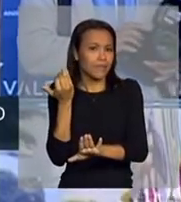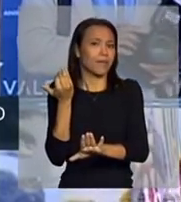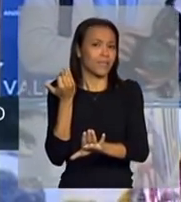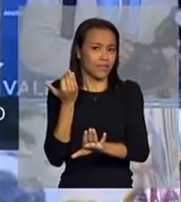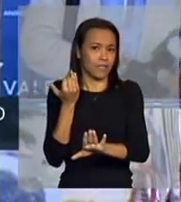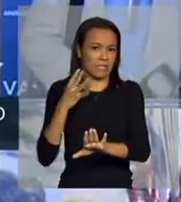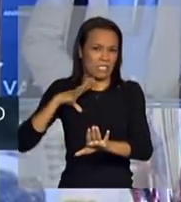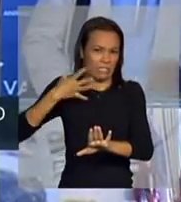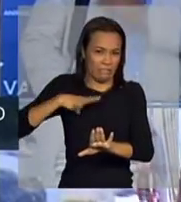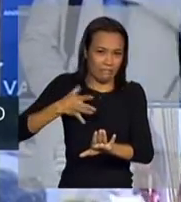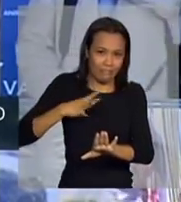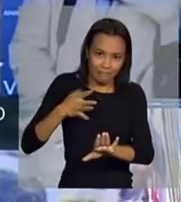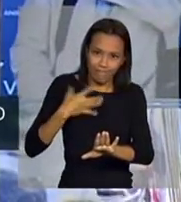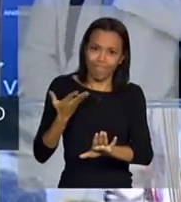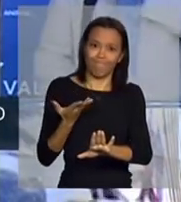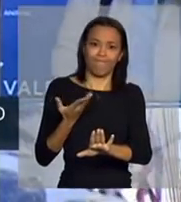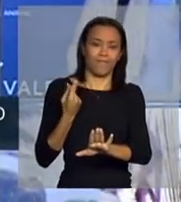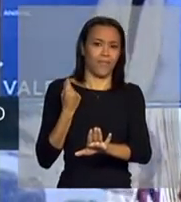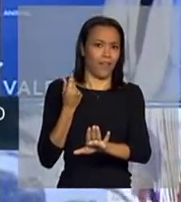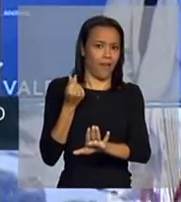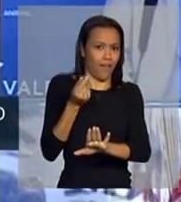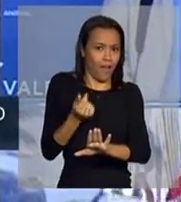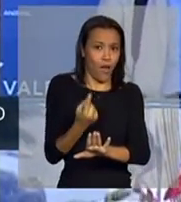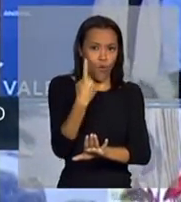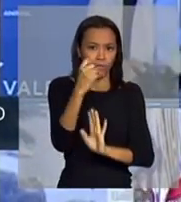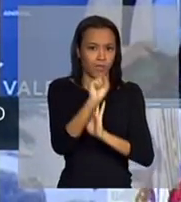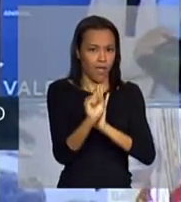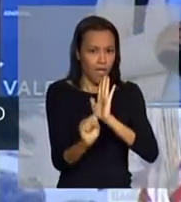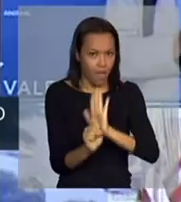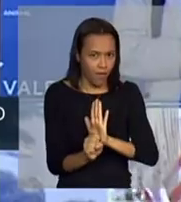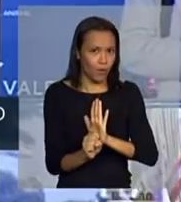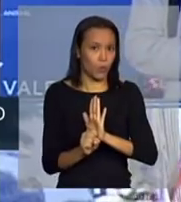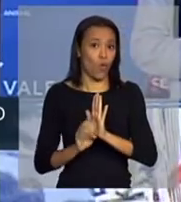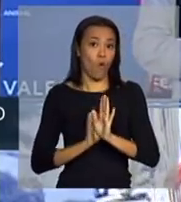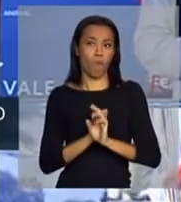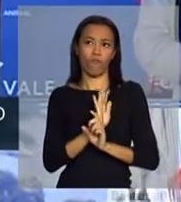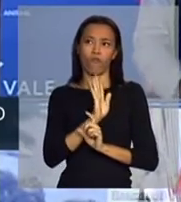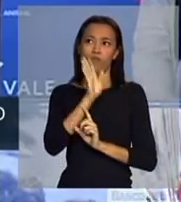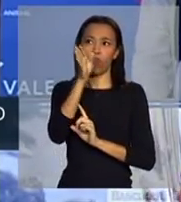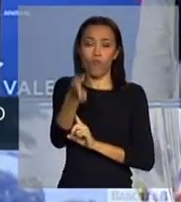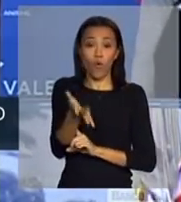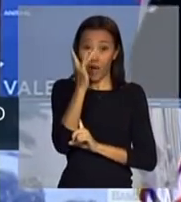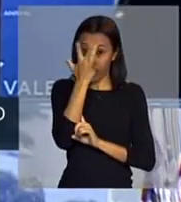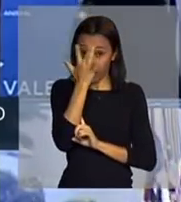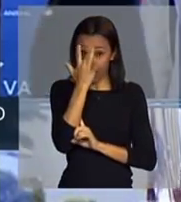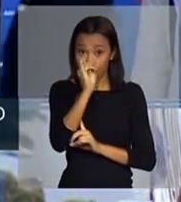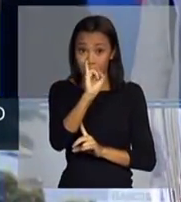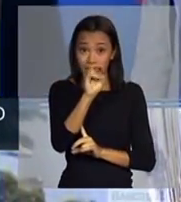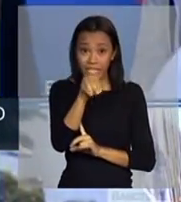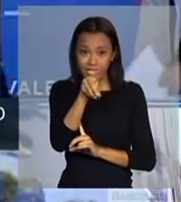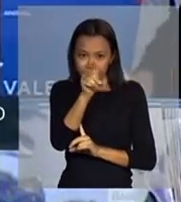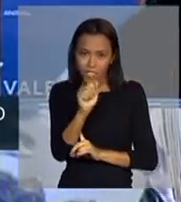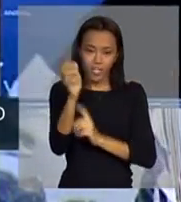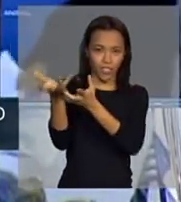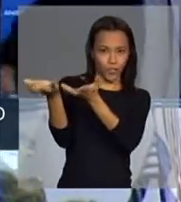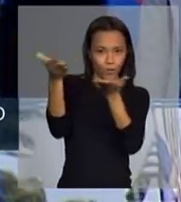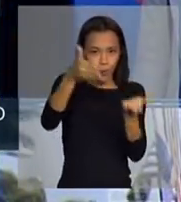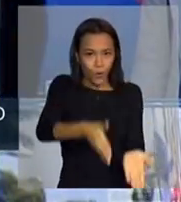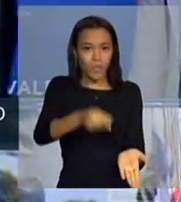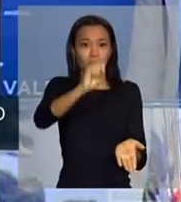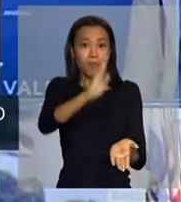ousados uberabenses que, há mais de um século, foram às Índias e trouxeram para o Brasil as raças